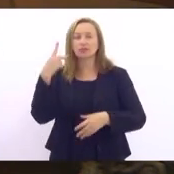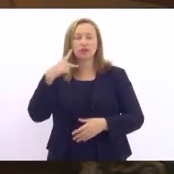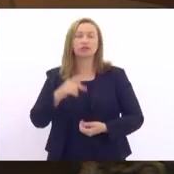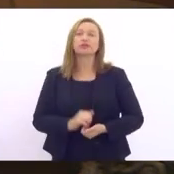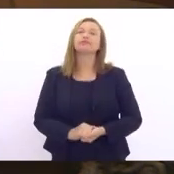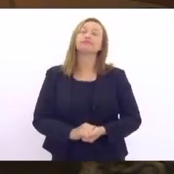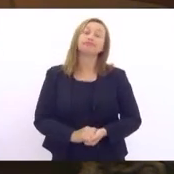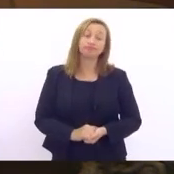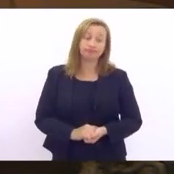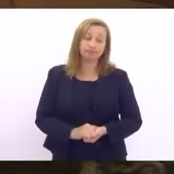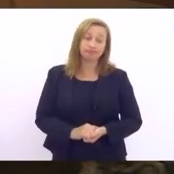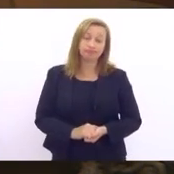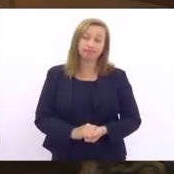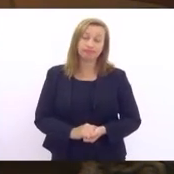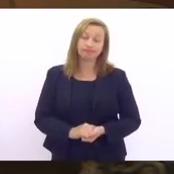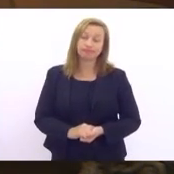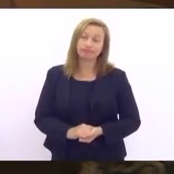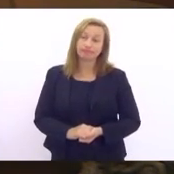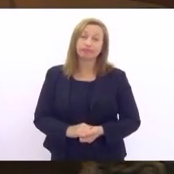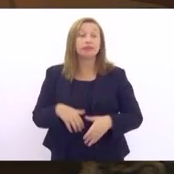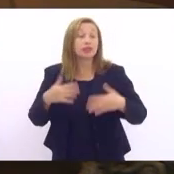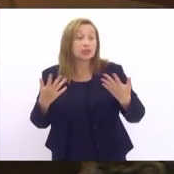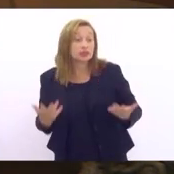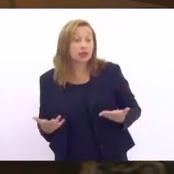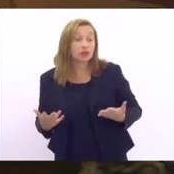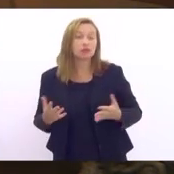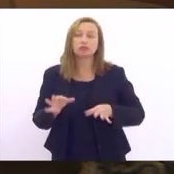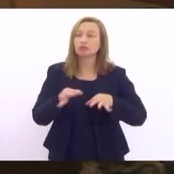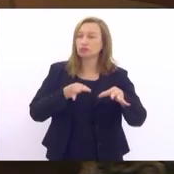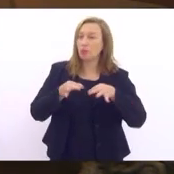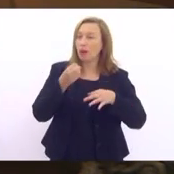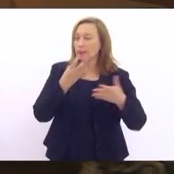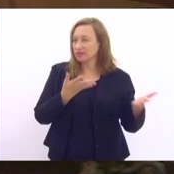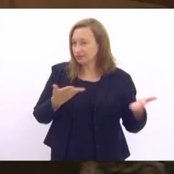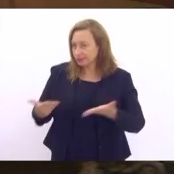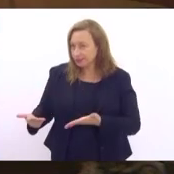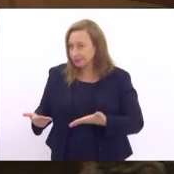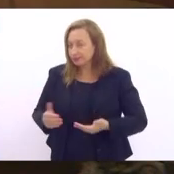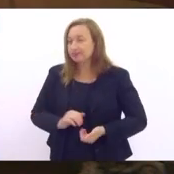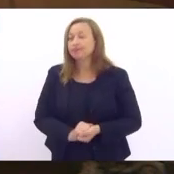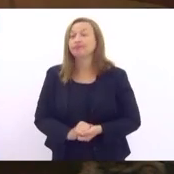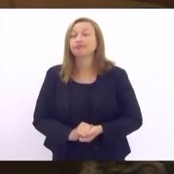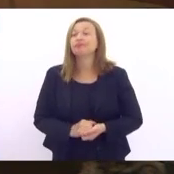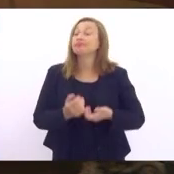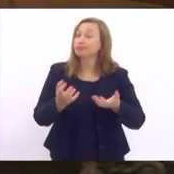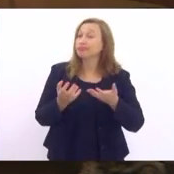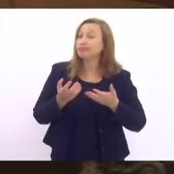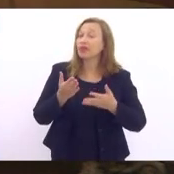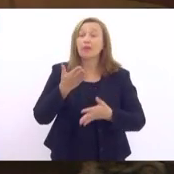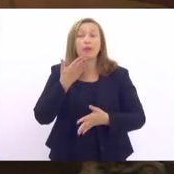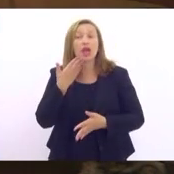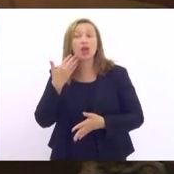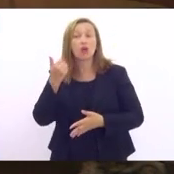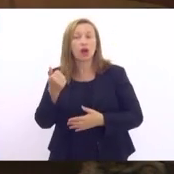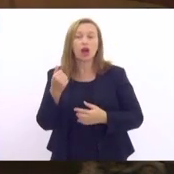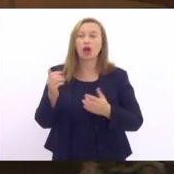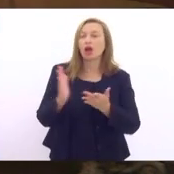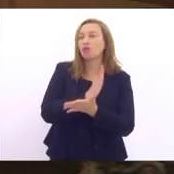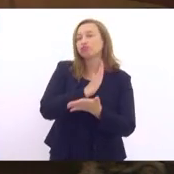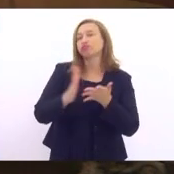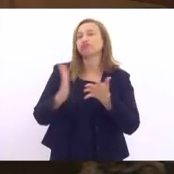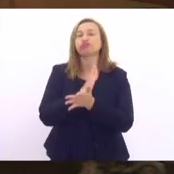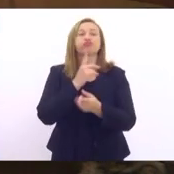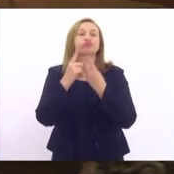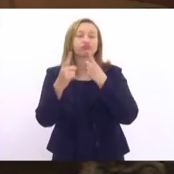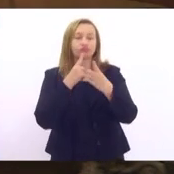Então, o programa é muito bem-vindo. A gente queria aperfeiçoar alguns debates que a gente precisa fazer.